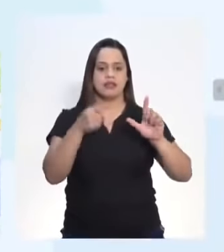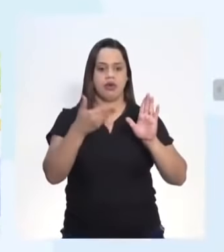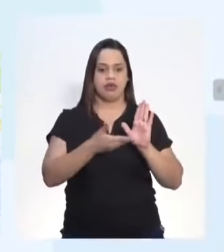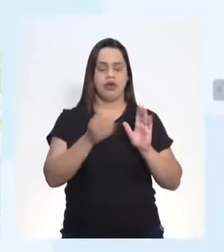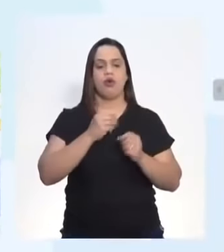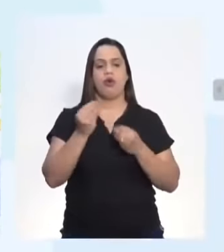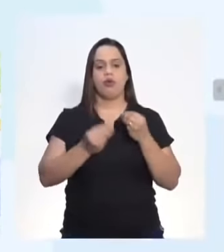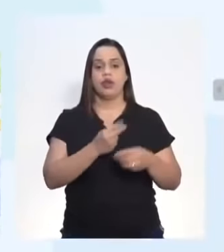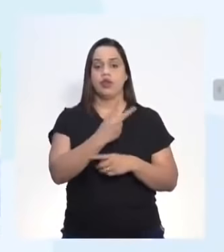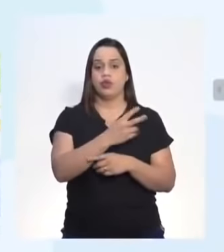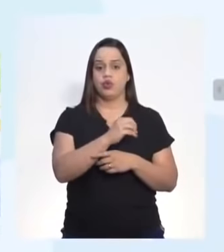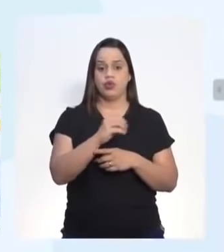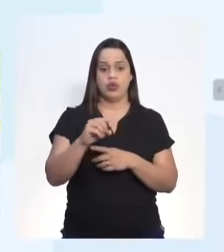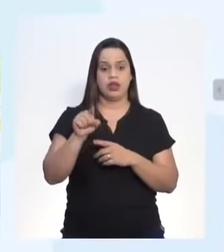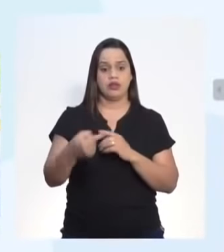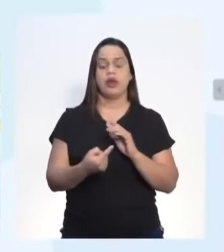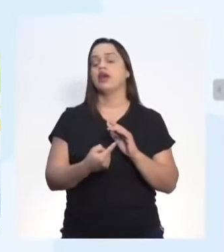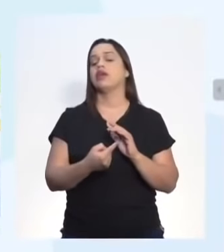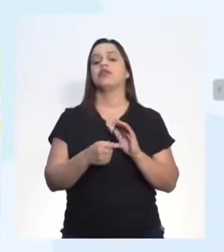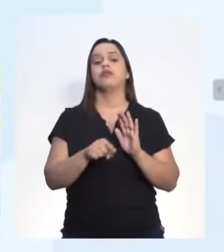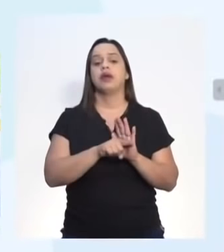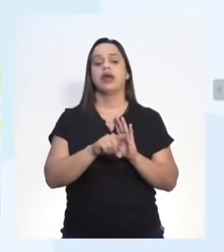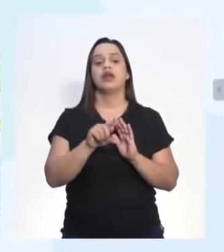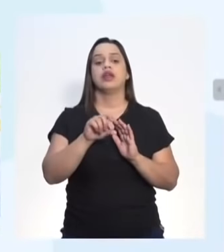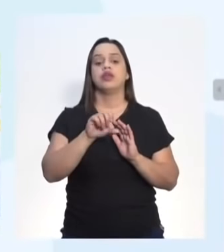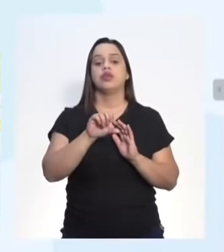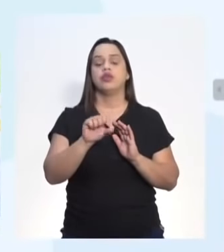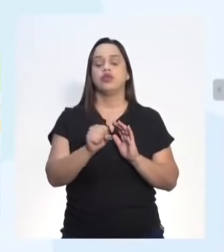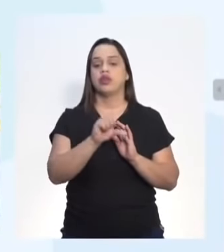aqui, ó, 200 menos 89,47,